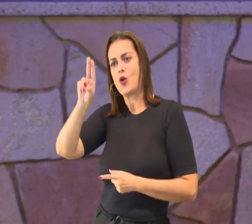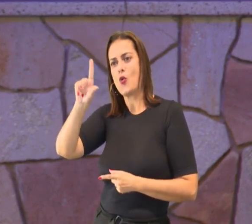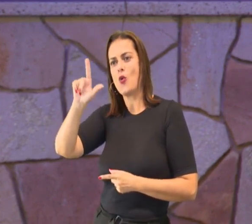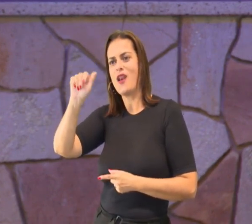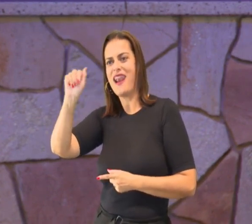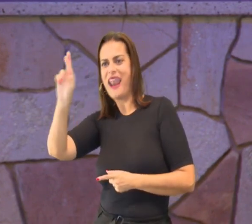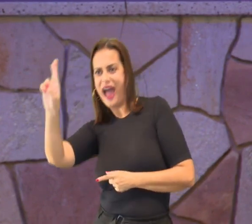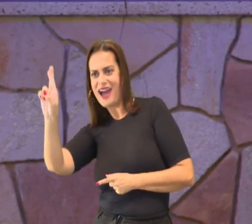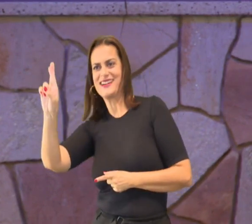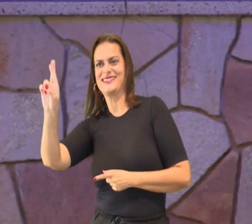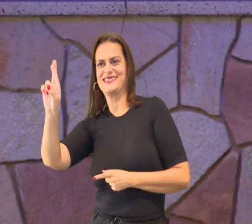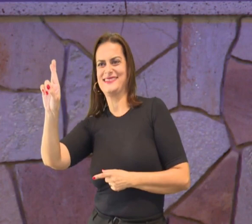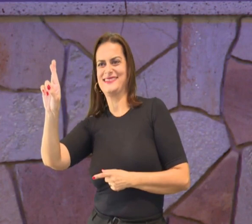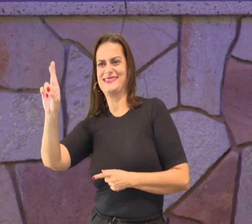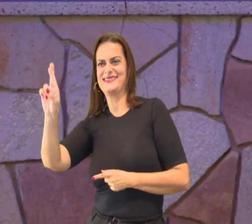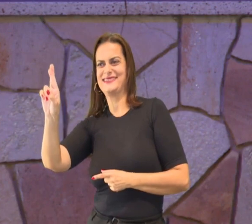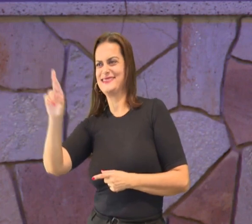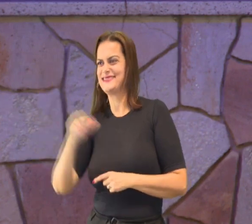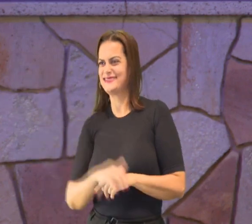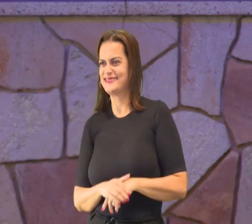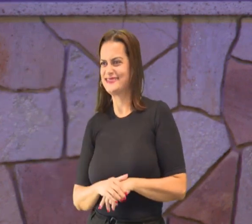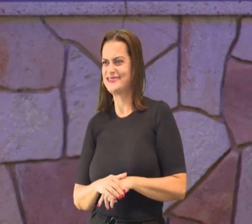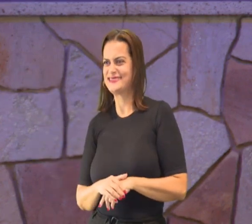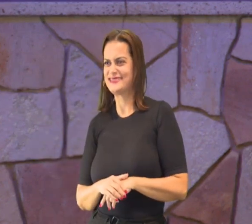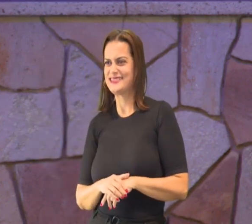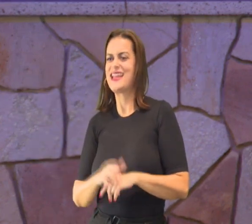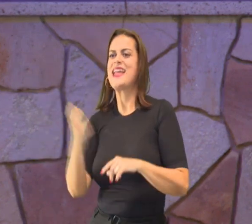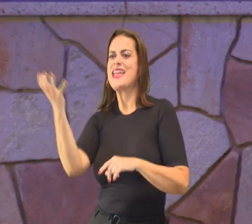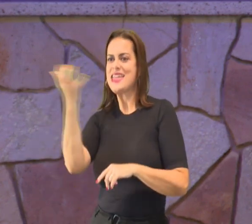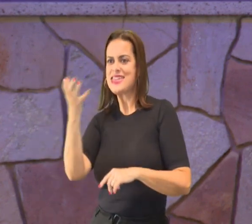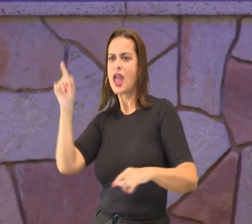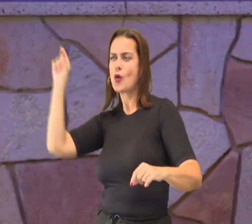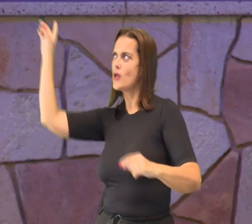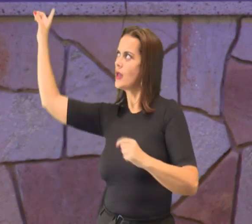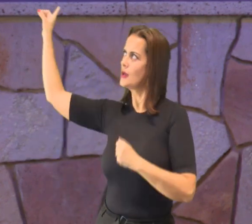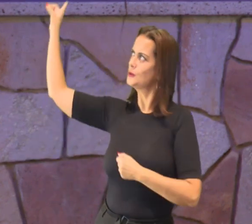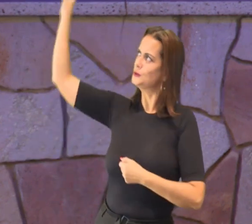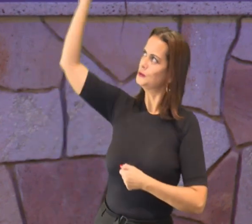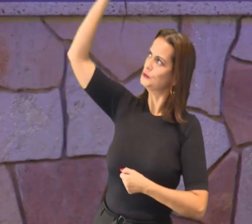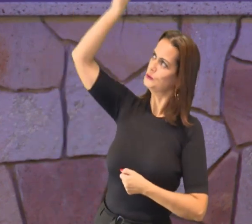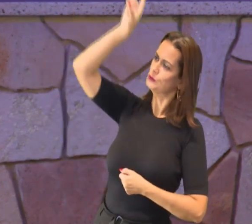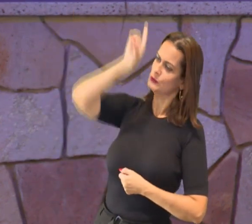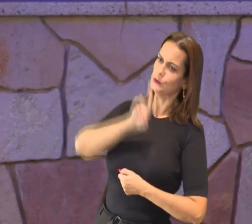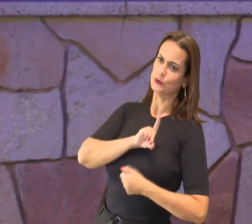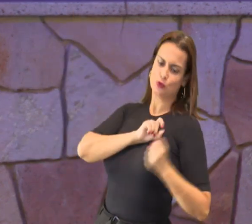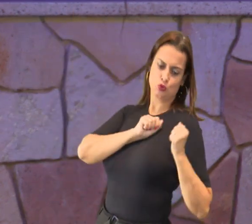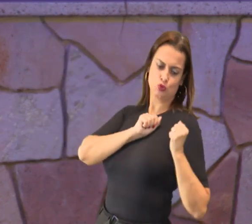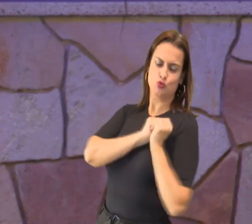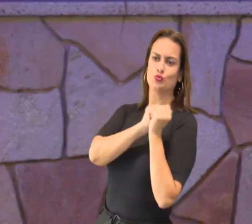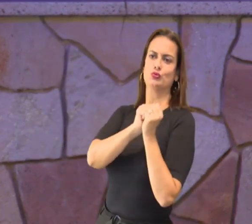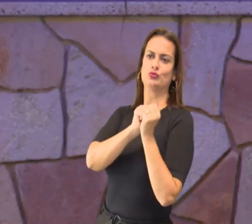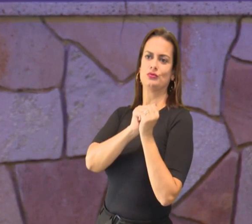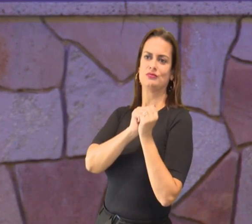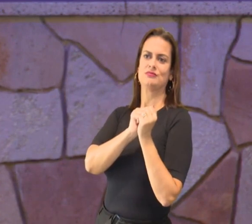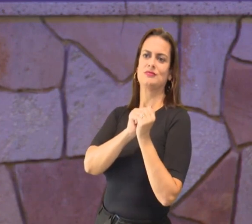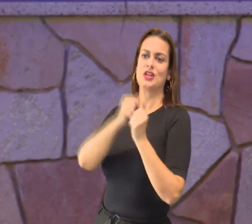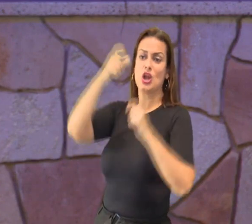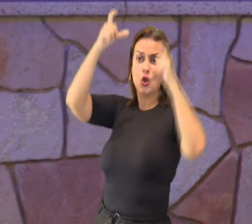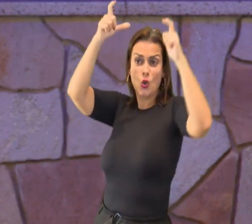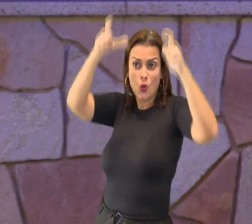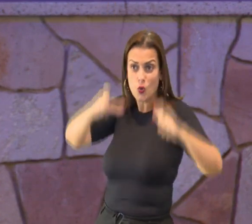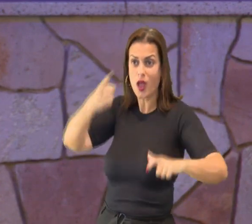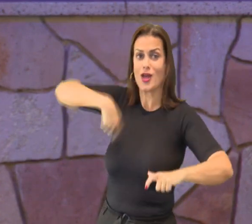conosco. Ele quer se fazer presente conosco. E neste lugar do encontro, nós cantamos, nós